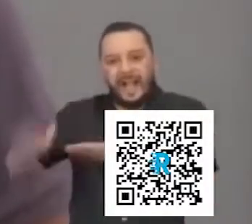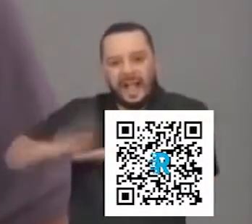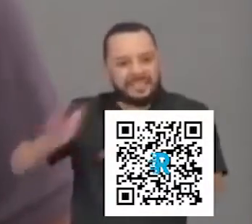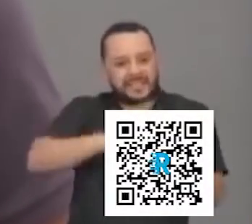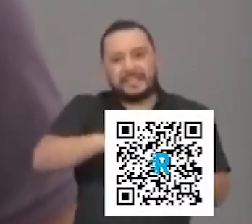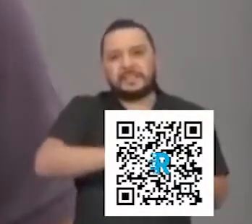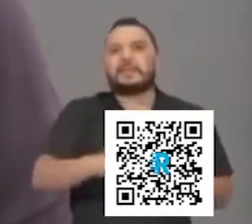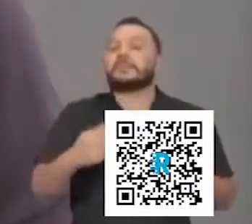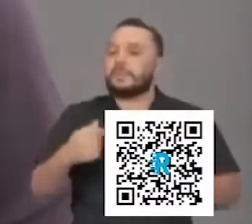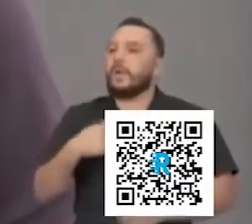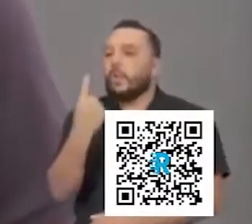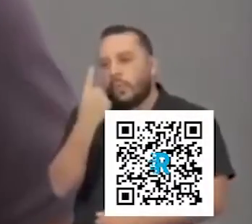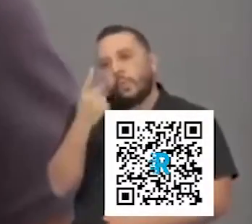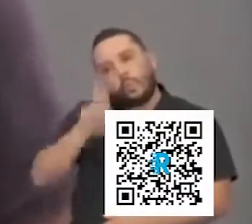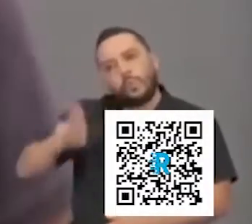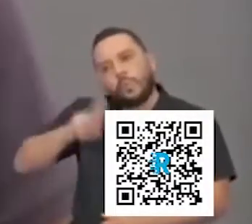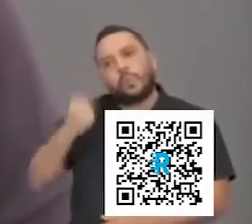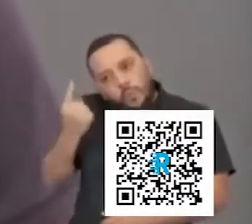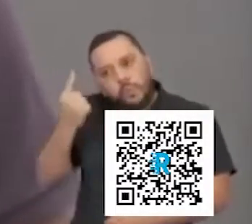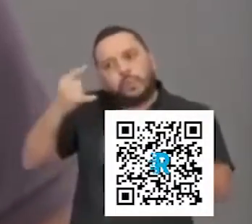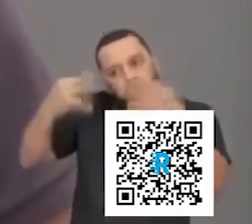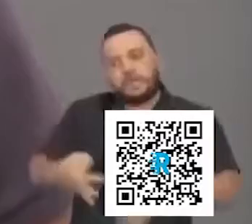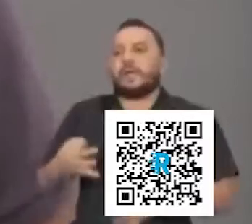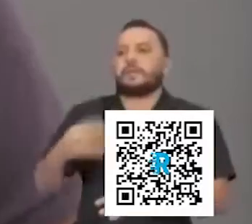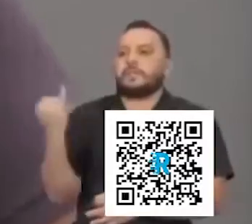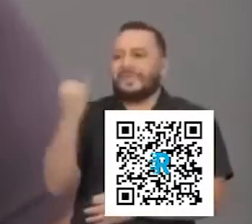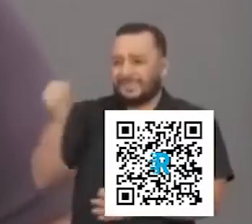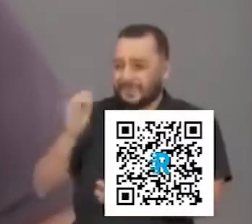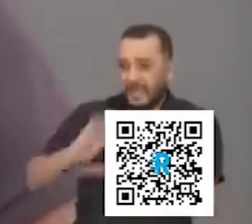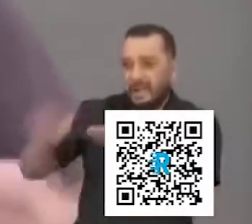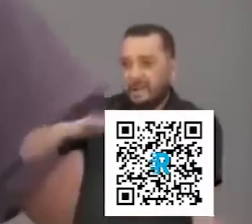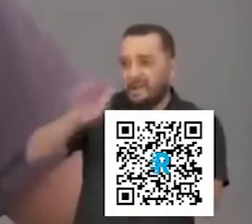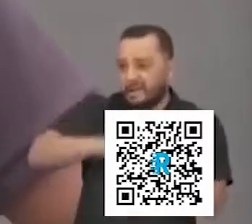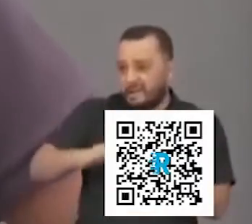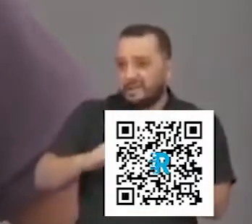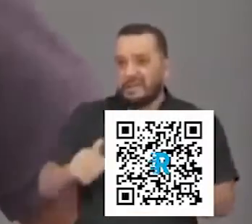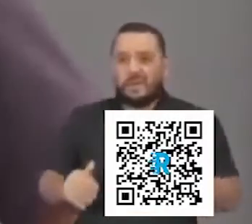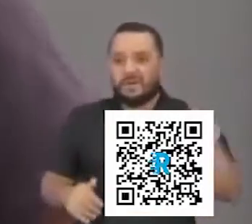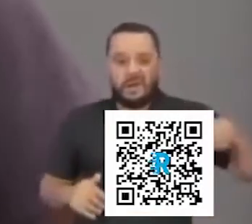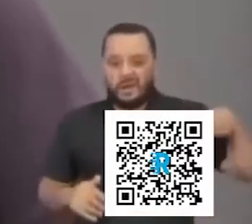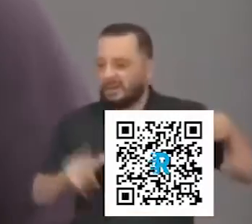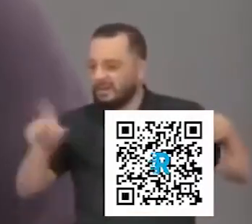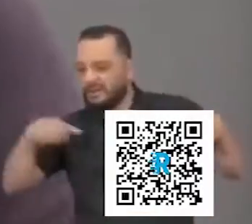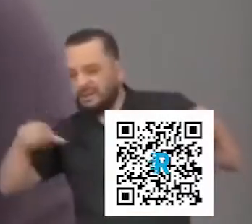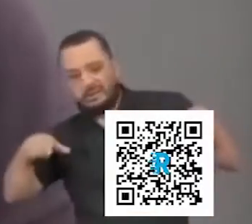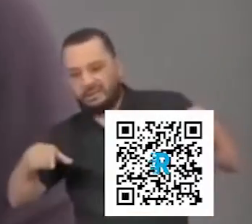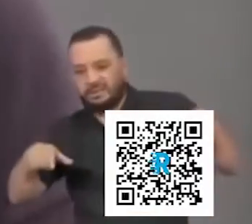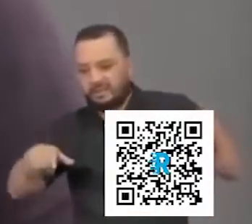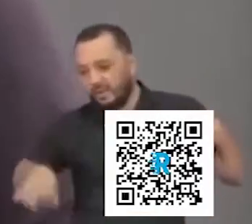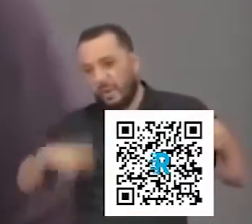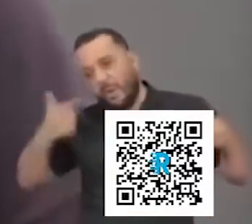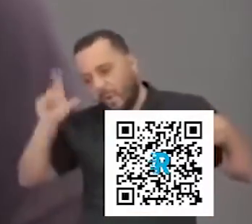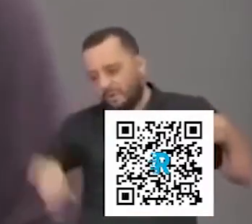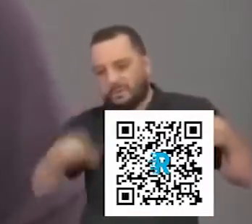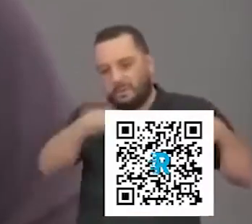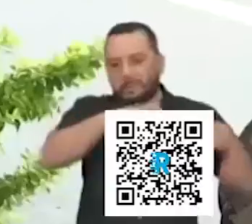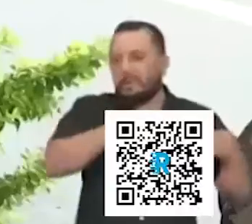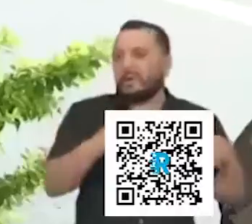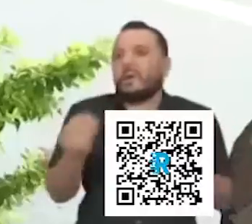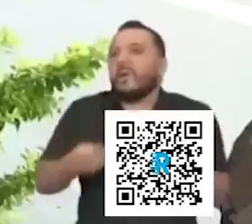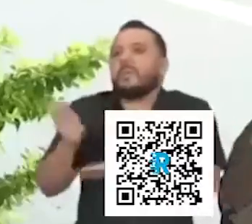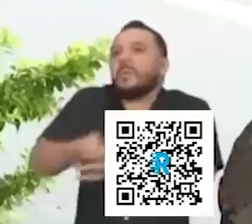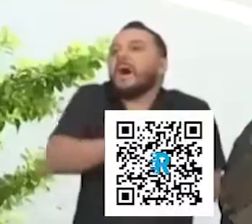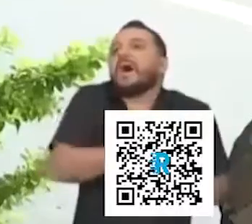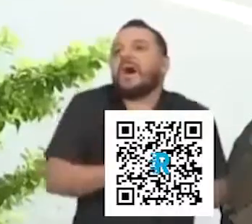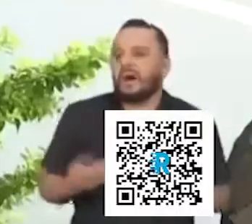cartão só, né? Para não simbolar, é importante, porque se você ficar gastando, vai gastar um pouquinho outro, aí embola tudo e você não tem dinheiro para pagar nenhum.